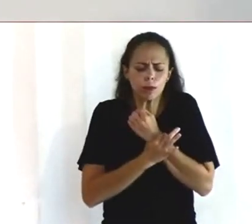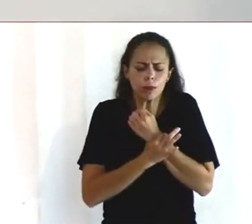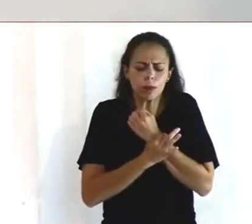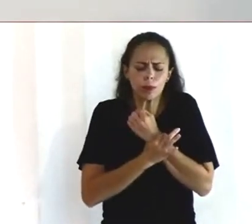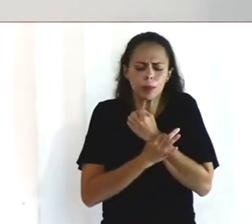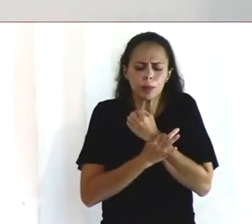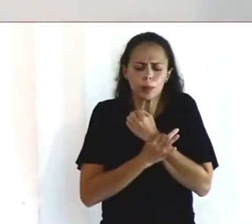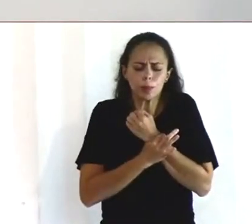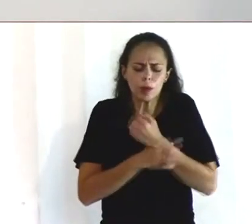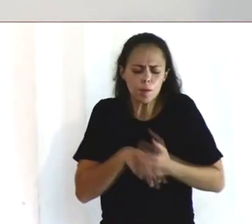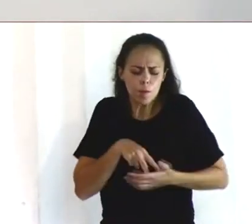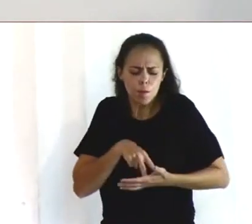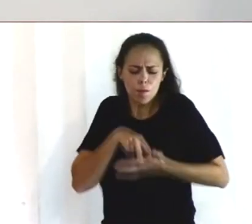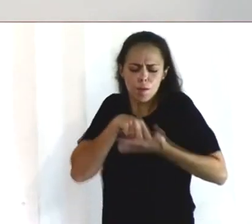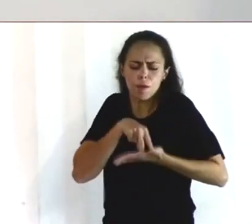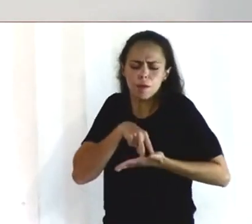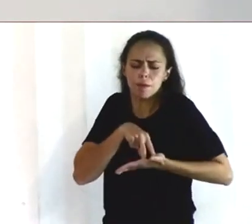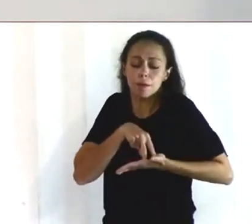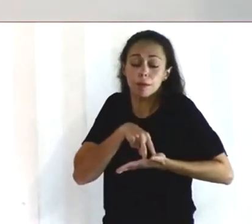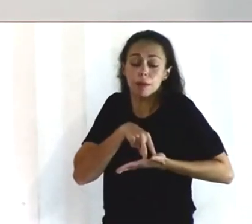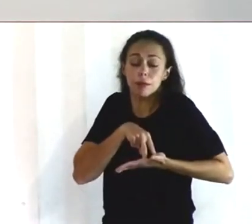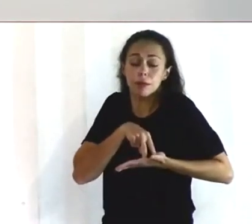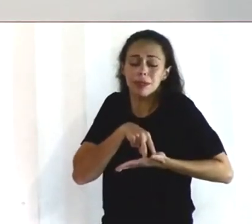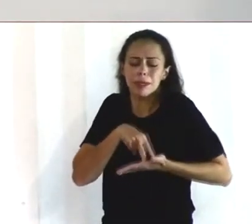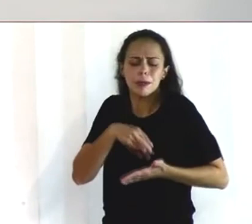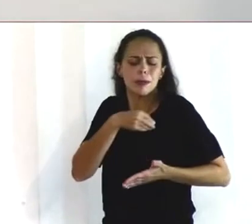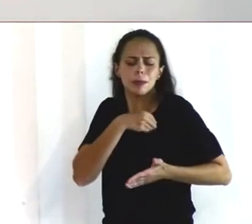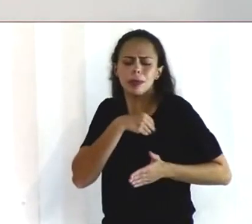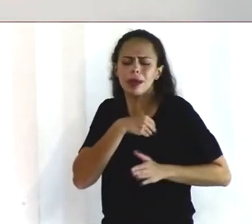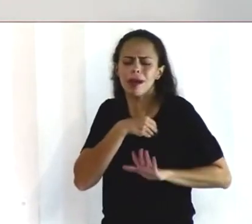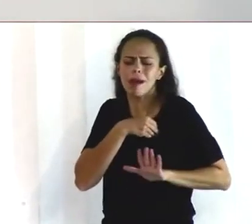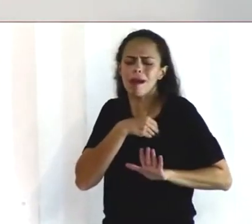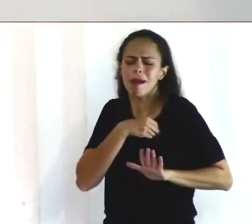face. Senhor, tira as máscaras